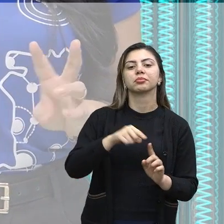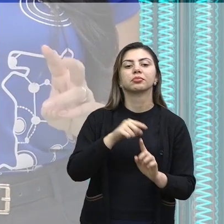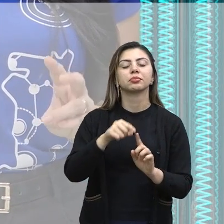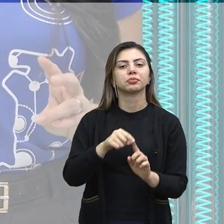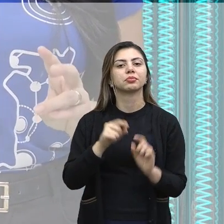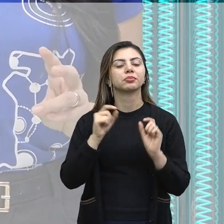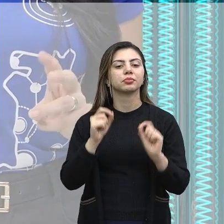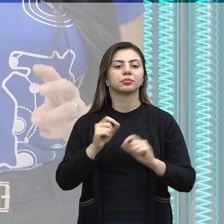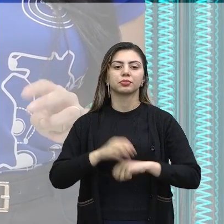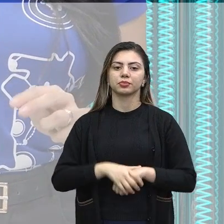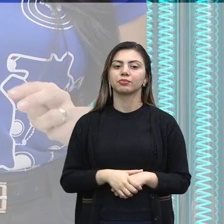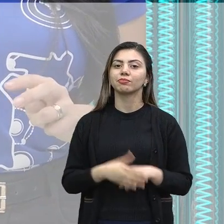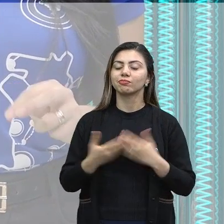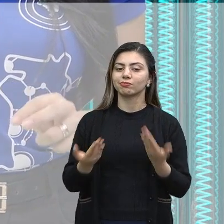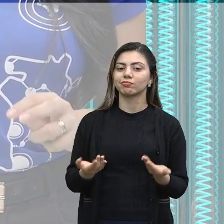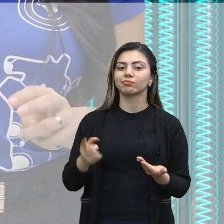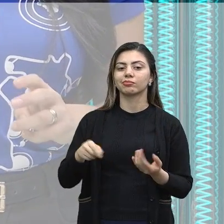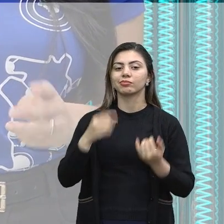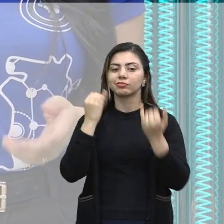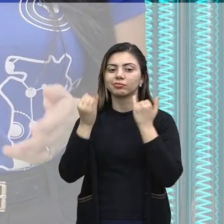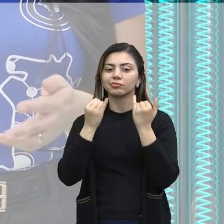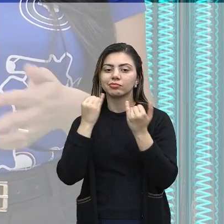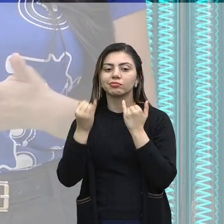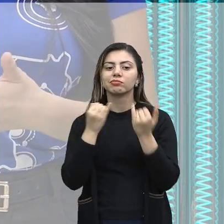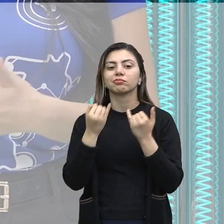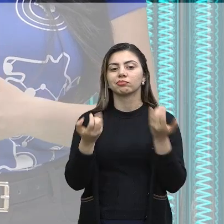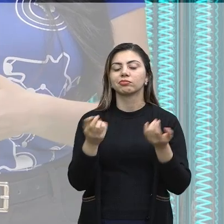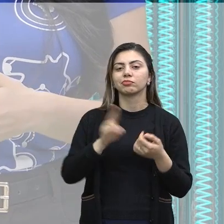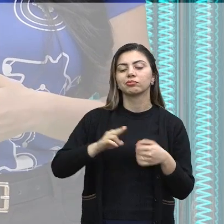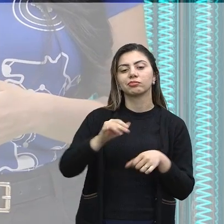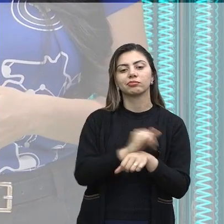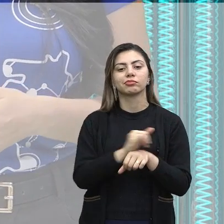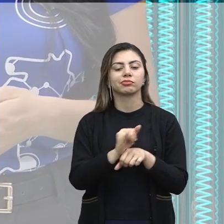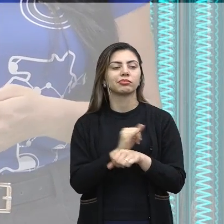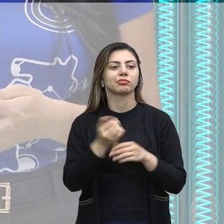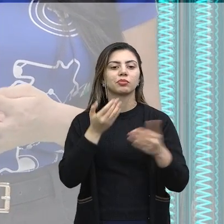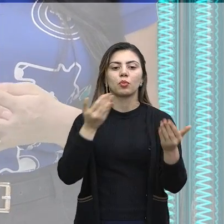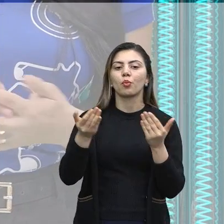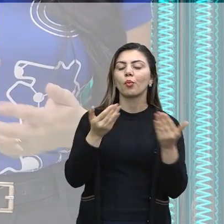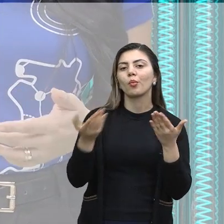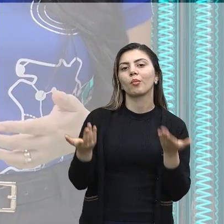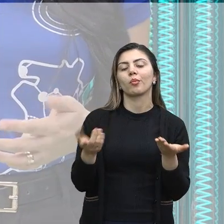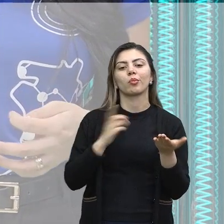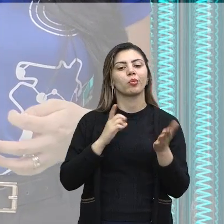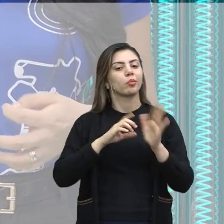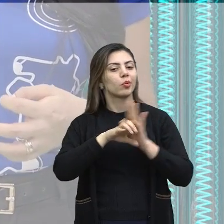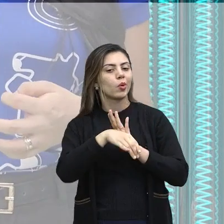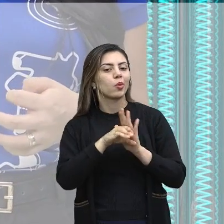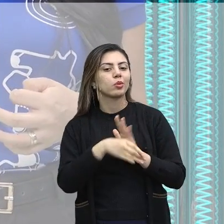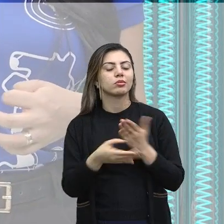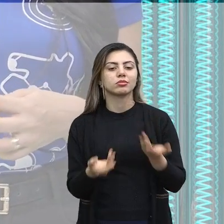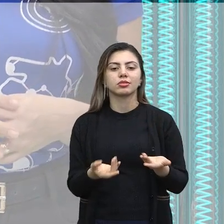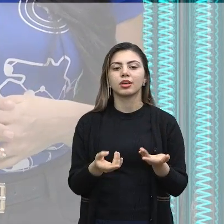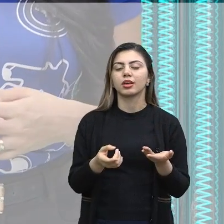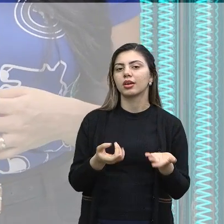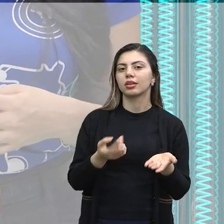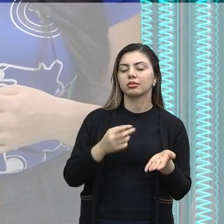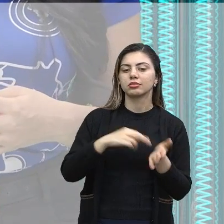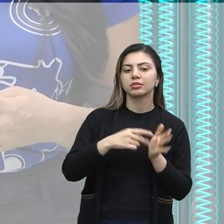nome diz, de expor ideias empregando recursos de comparação, conceituação,